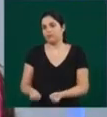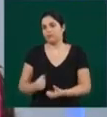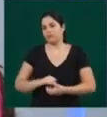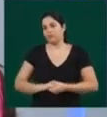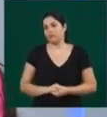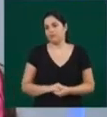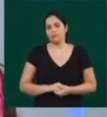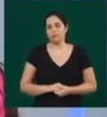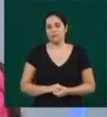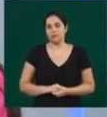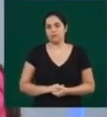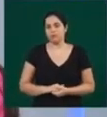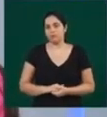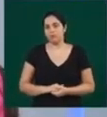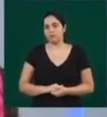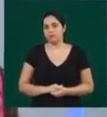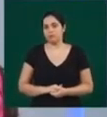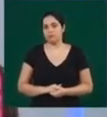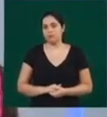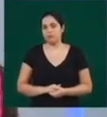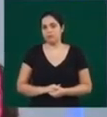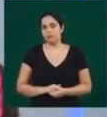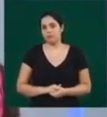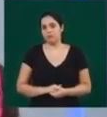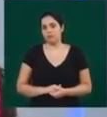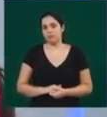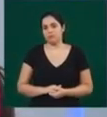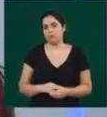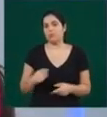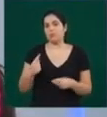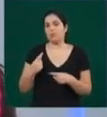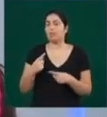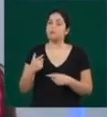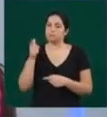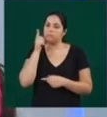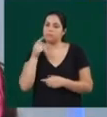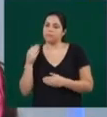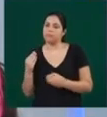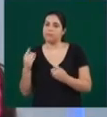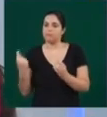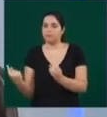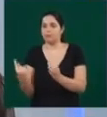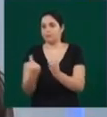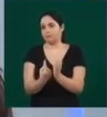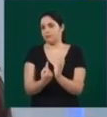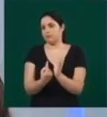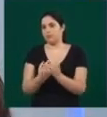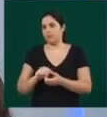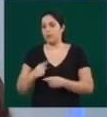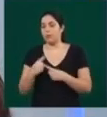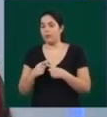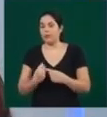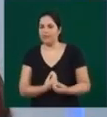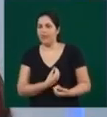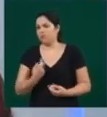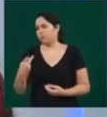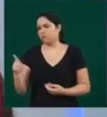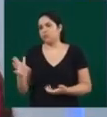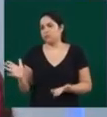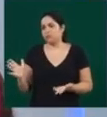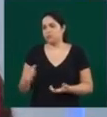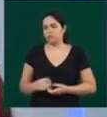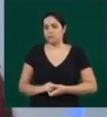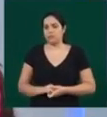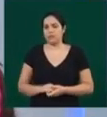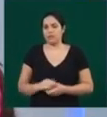esse tipo de relação, a determinadas situações, justamente para fazer parte do grupo e porque aquilo é a vida dele também, né?